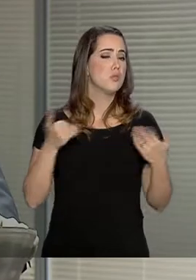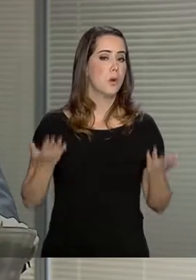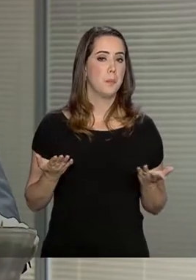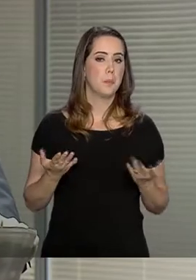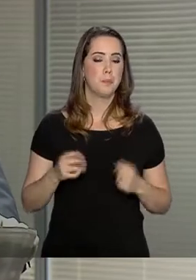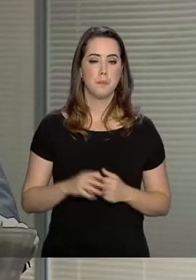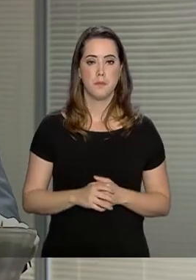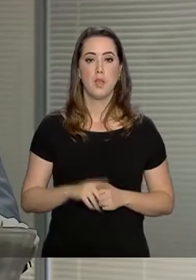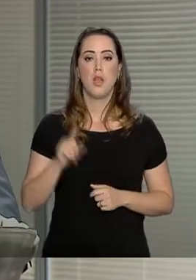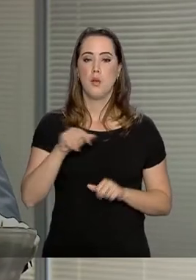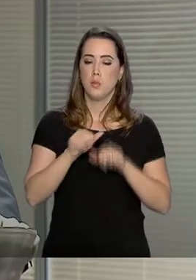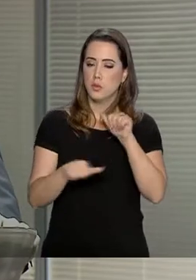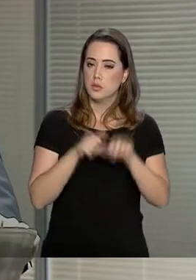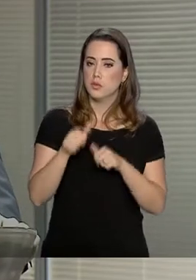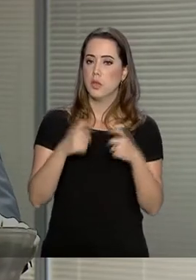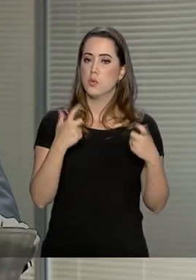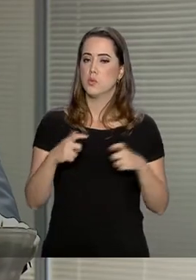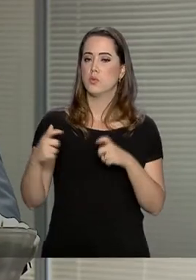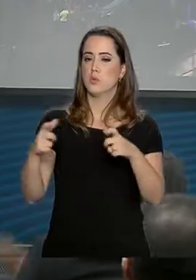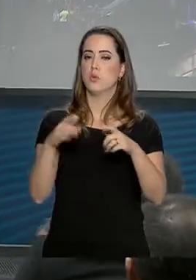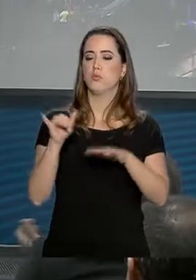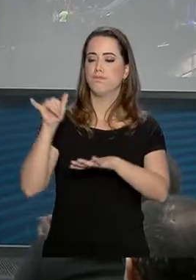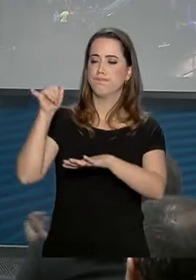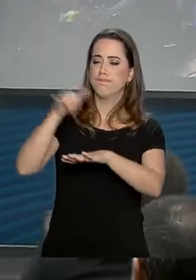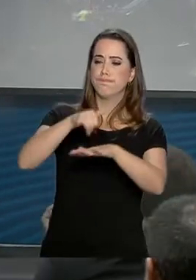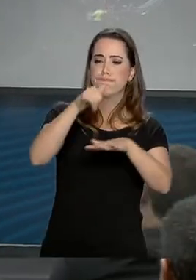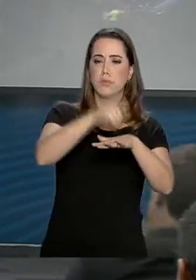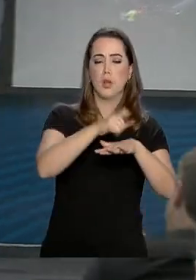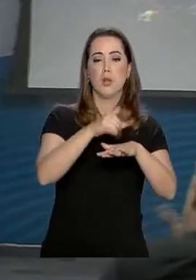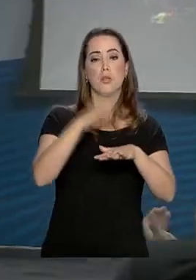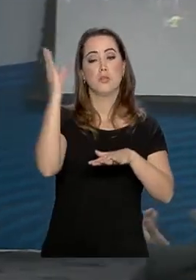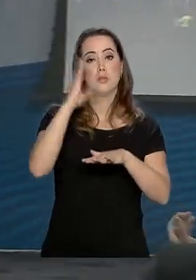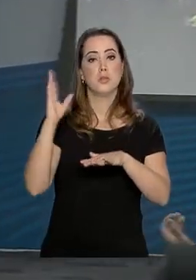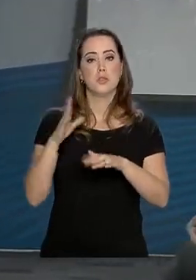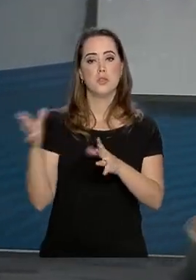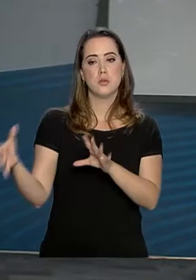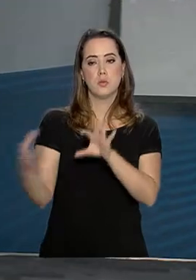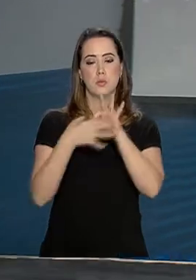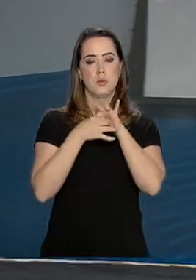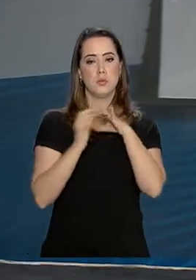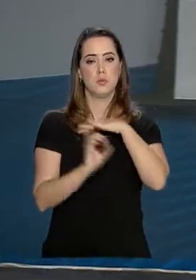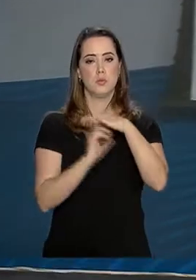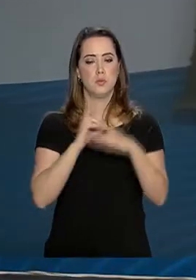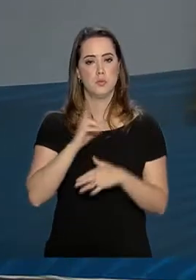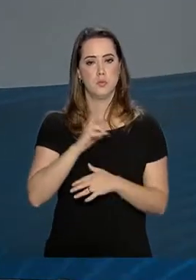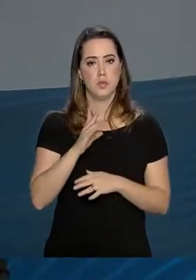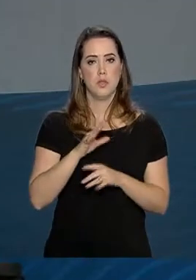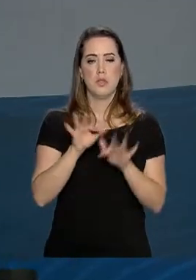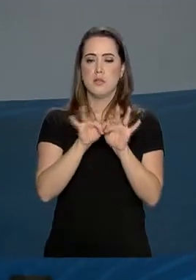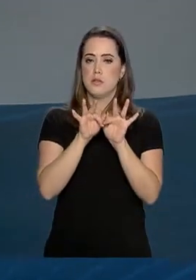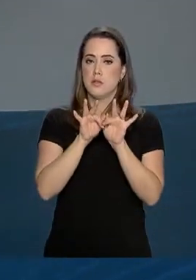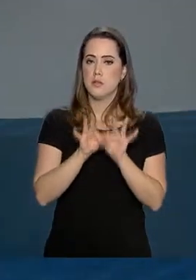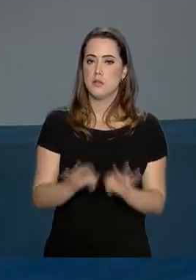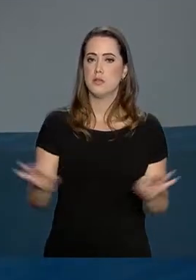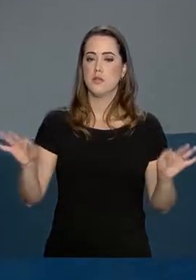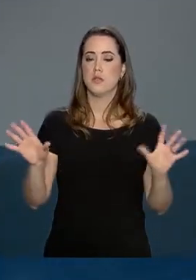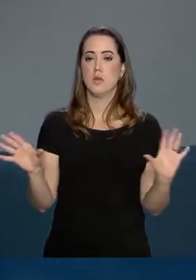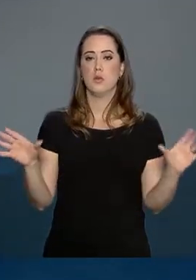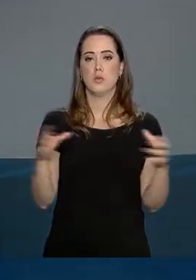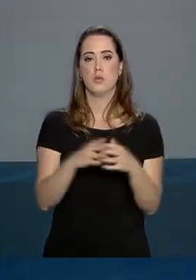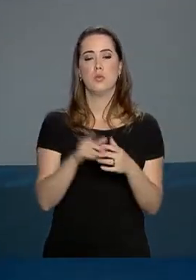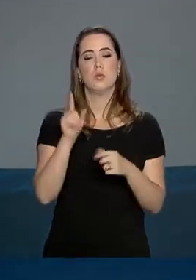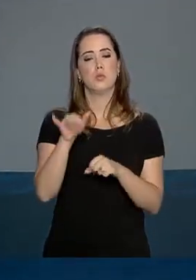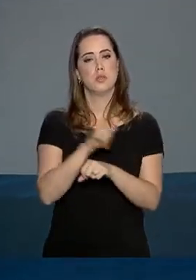secretário, é reestruturar os aeroportos brasileiros, fazer mais parcerias com a iniciativa privada e desburocratizar o setor que